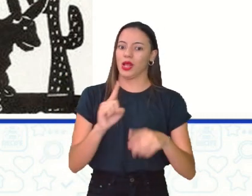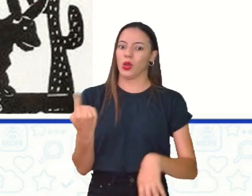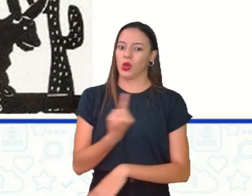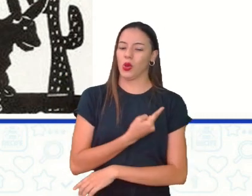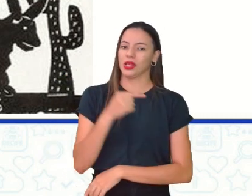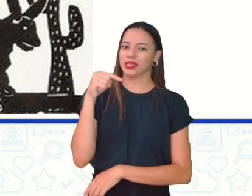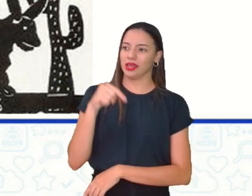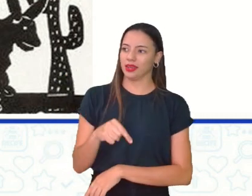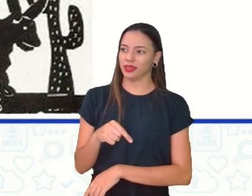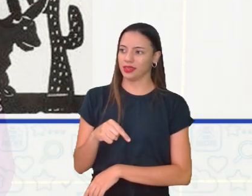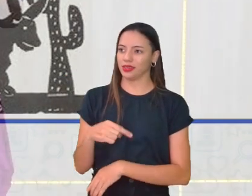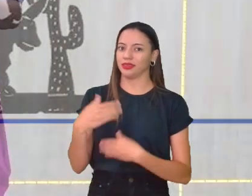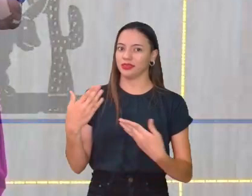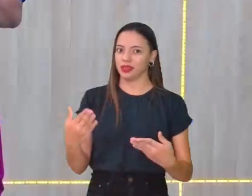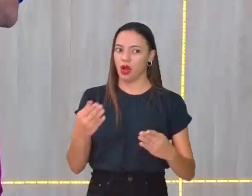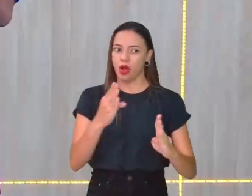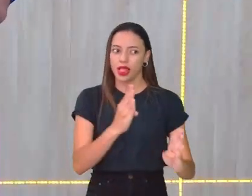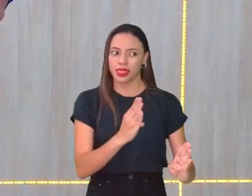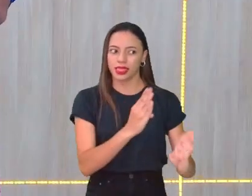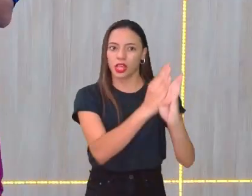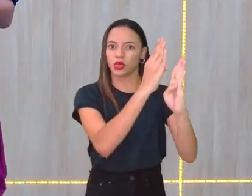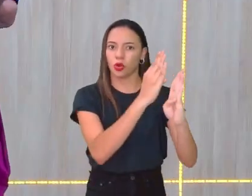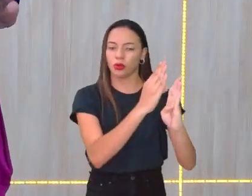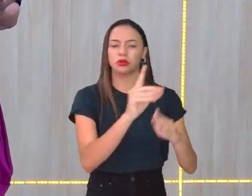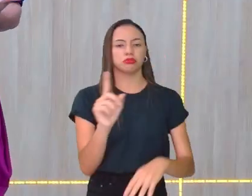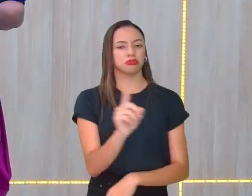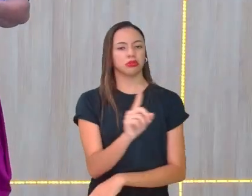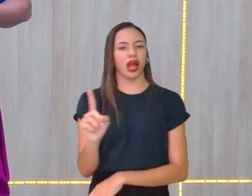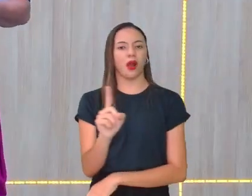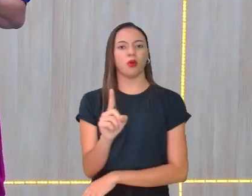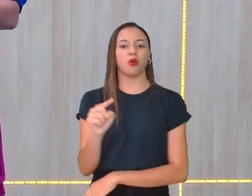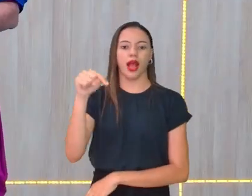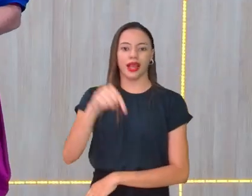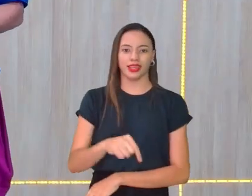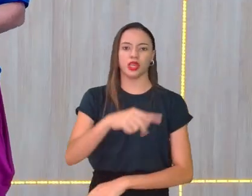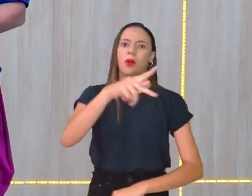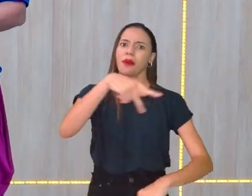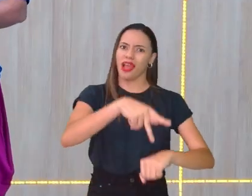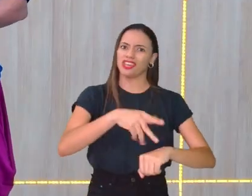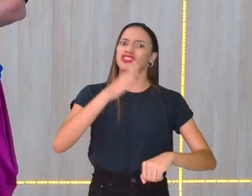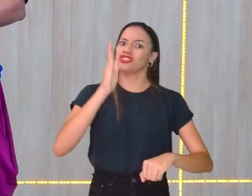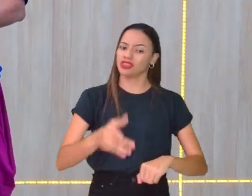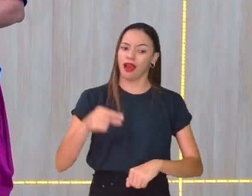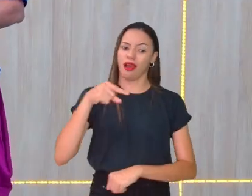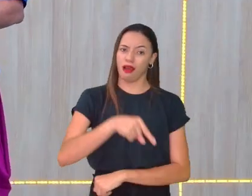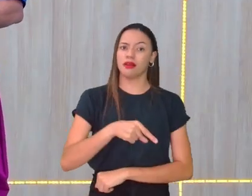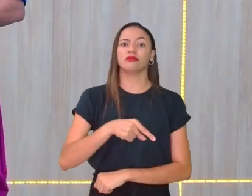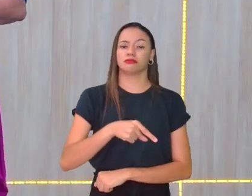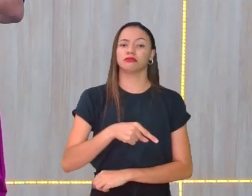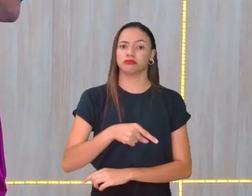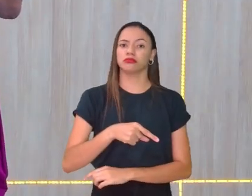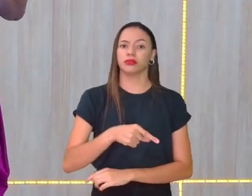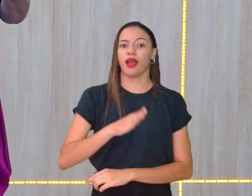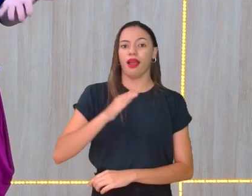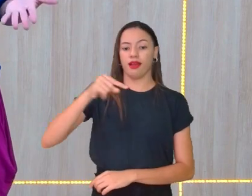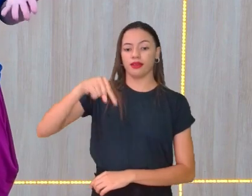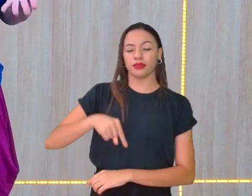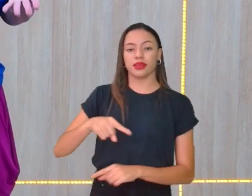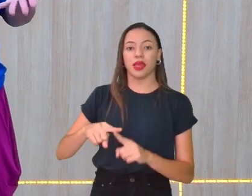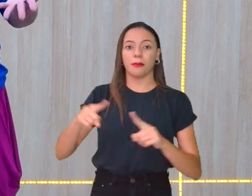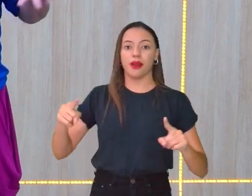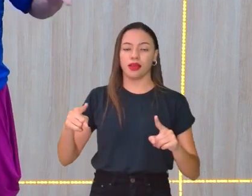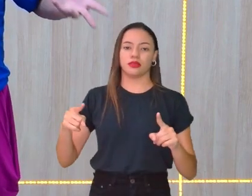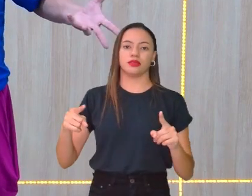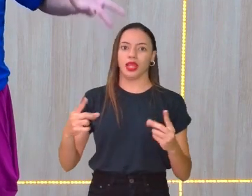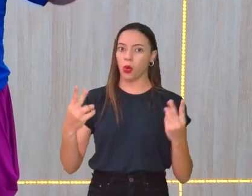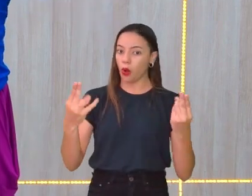Que a gente não pode falar em descobrimento, a gente tem que falar no encontro, porque esse país já existia, não enquanto país, não enquanto a nação que a gente